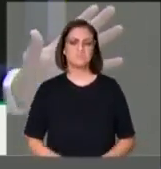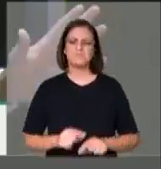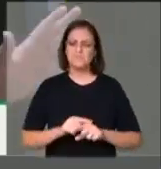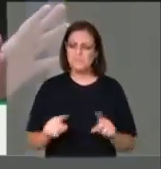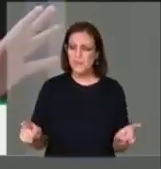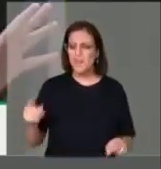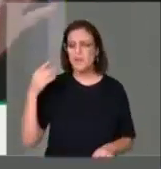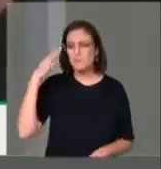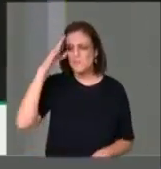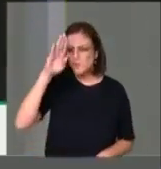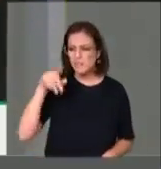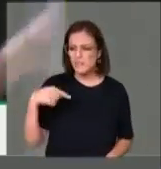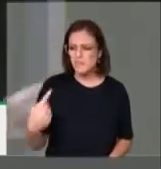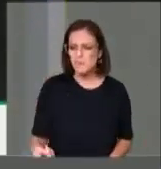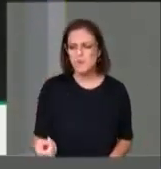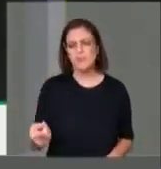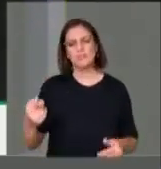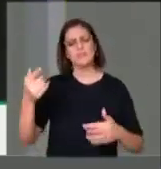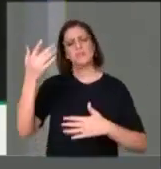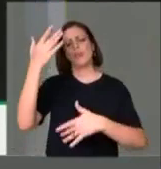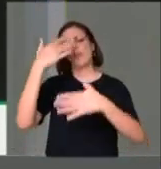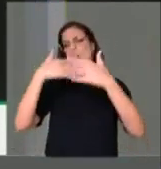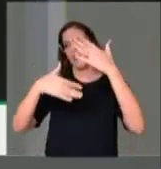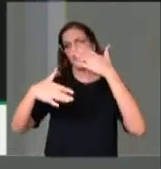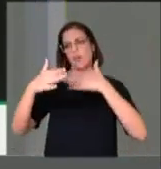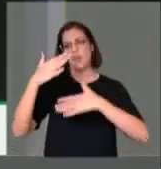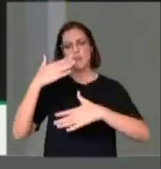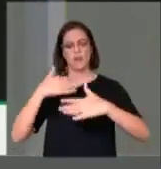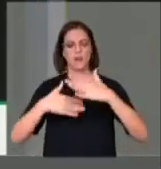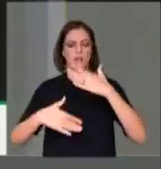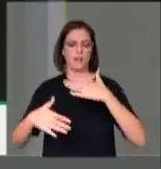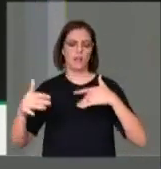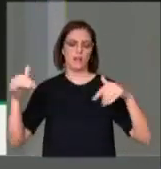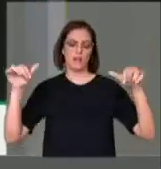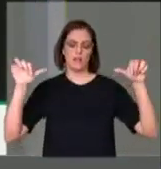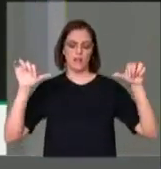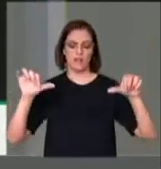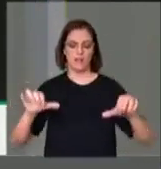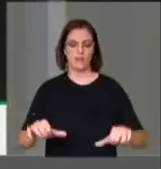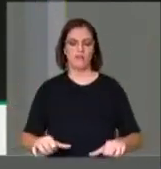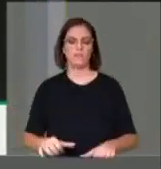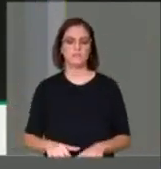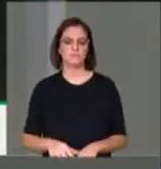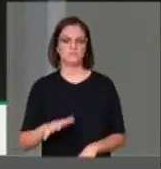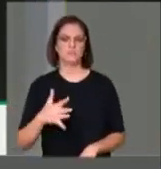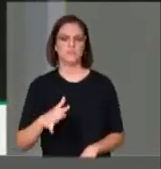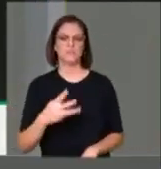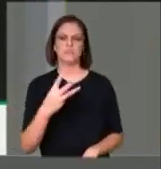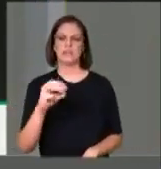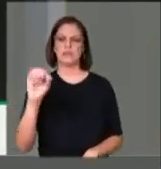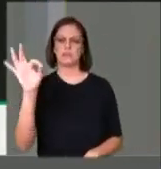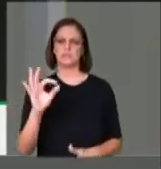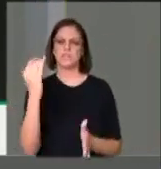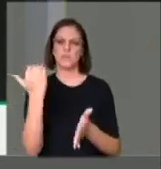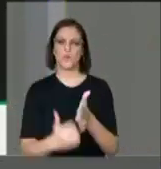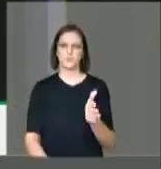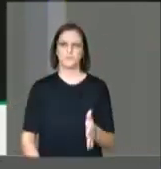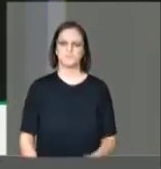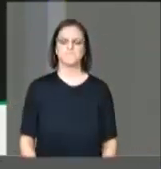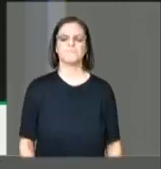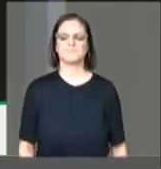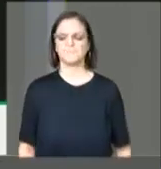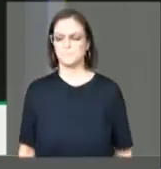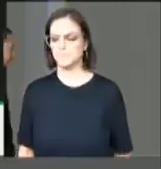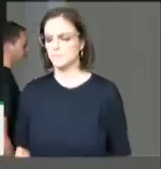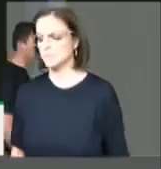o sistema começou a ser totalmente desmontado, quando se anunciou os cortes de algo em torno de 30% na